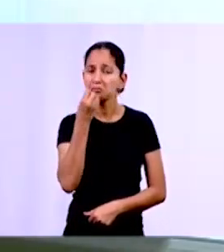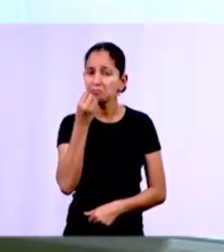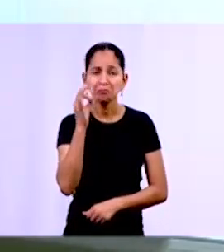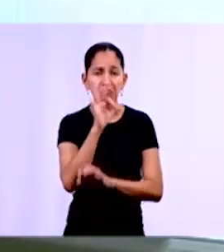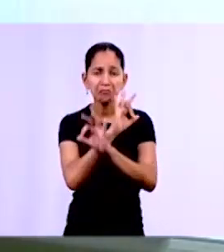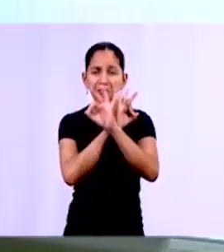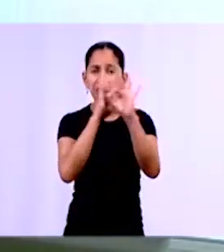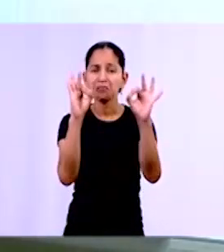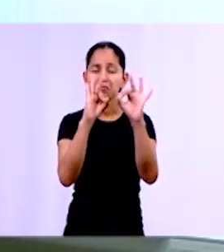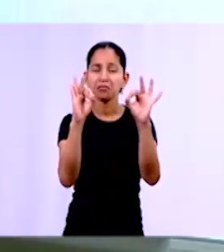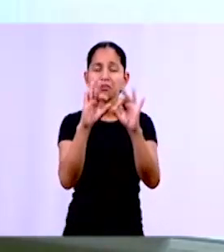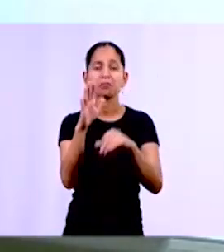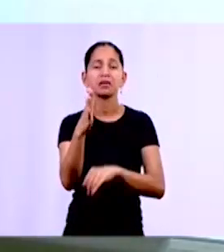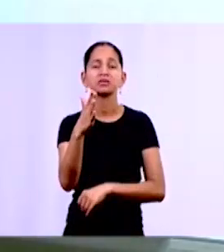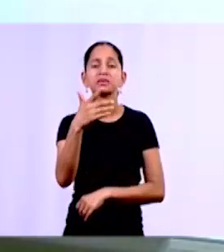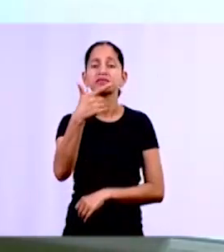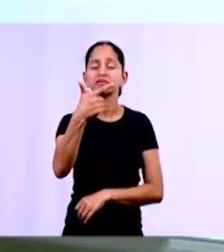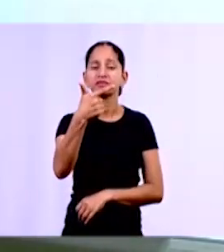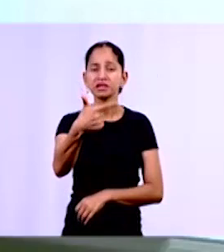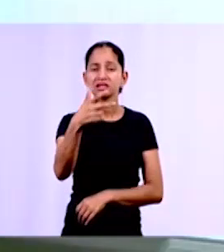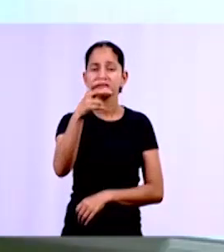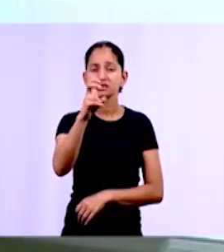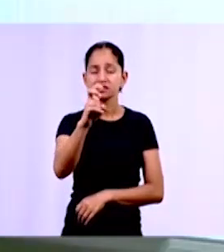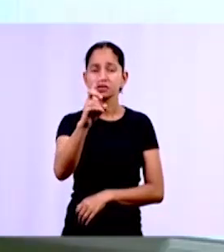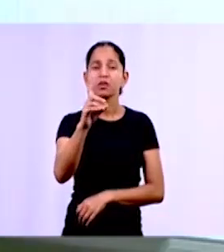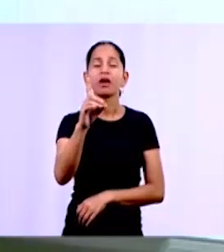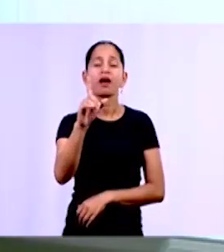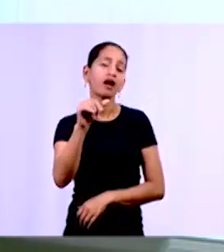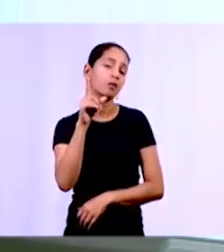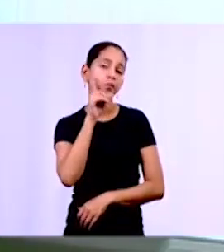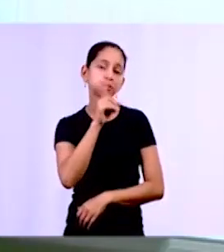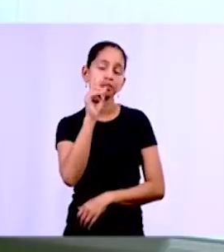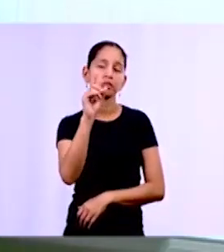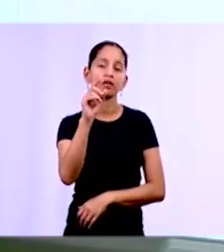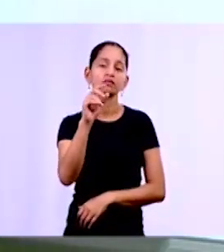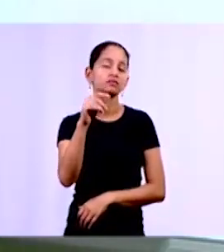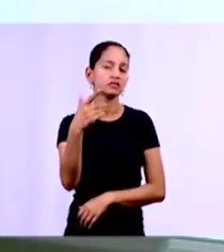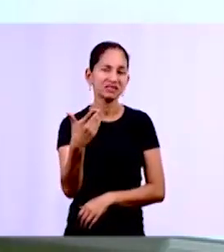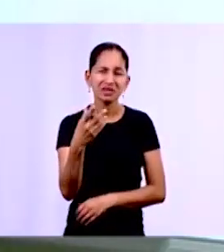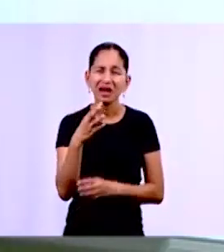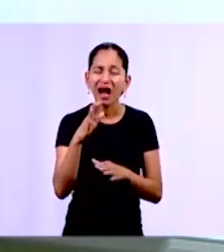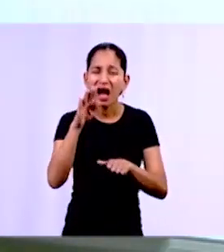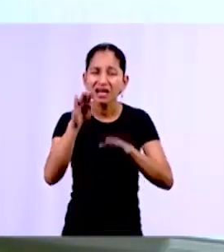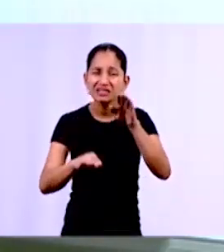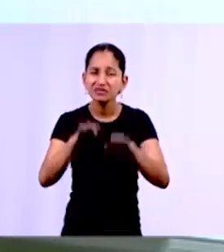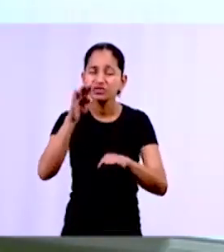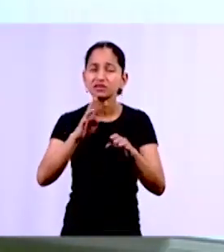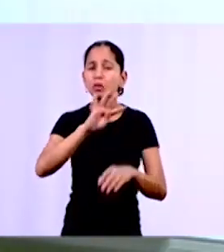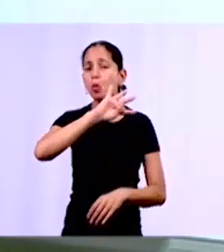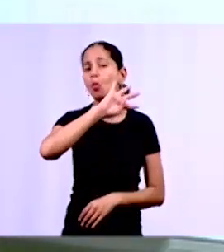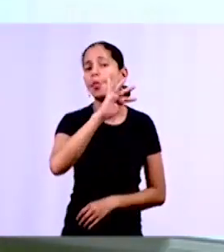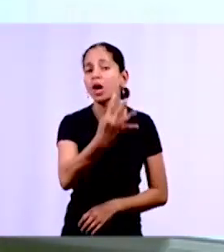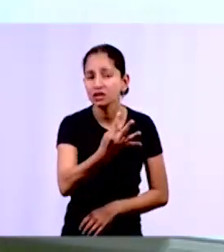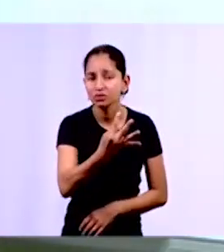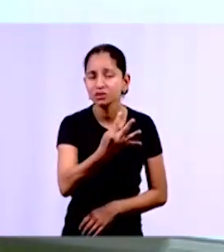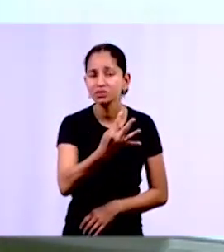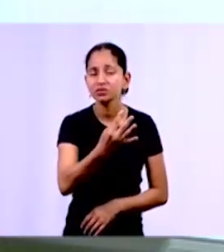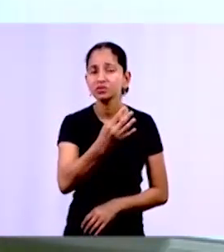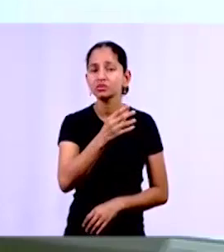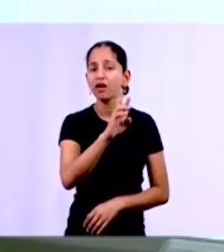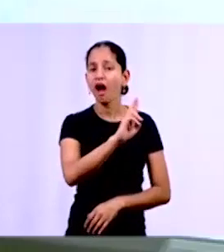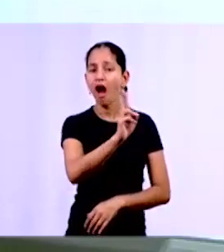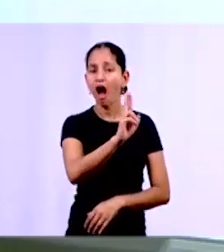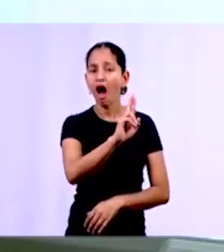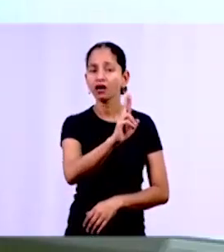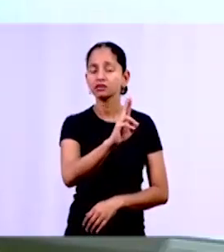em torno de $25 por mês. Antes eles gastavam quase R$4.000 de manutenção mensal para manter esse servidor. Eles